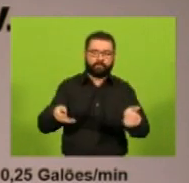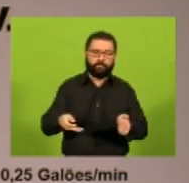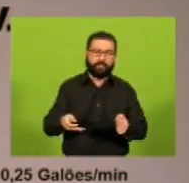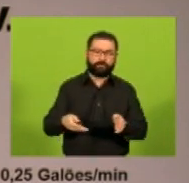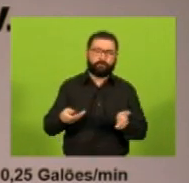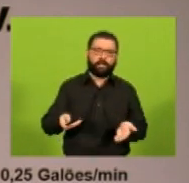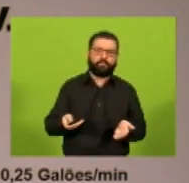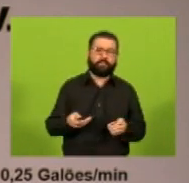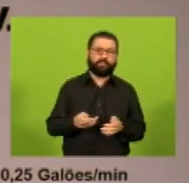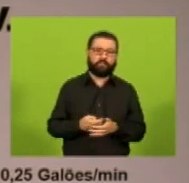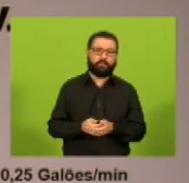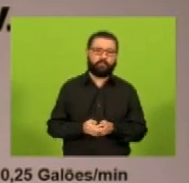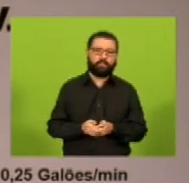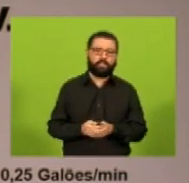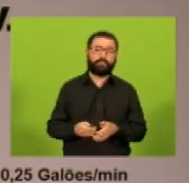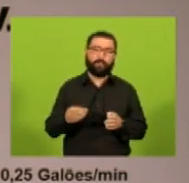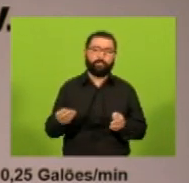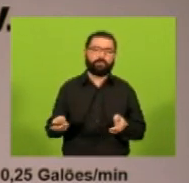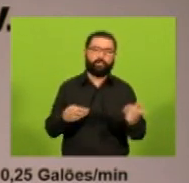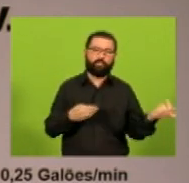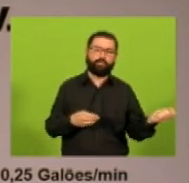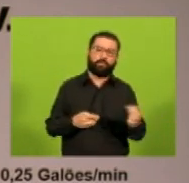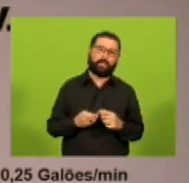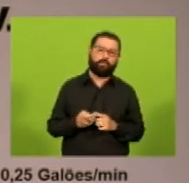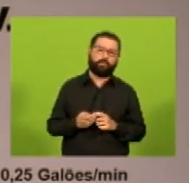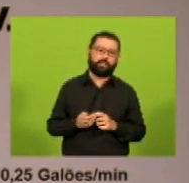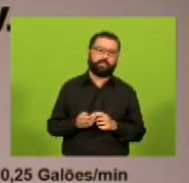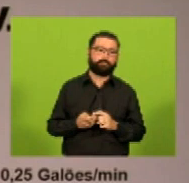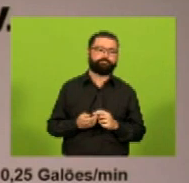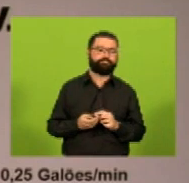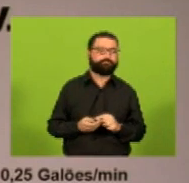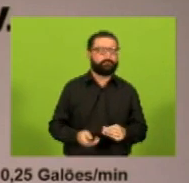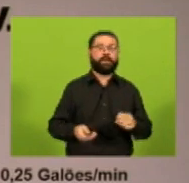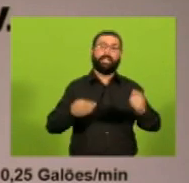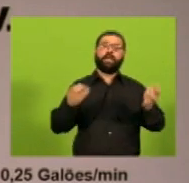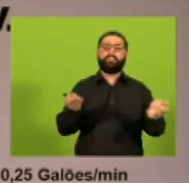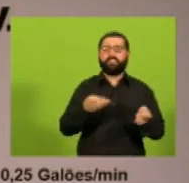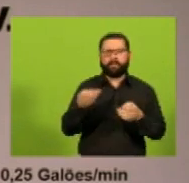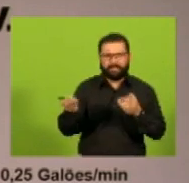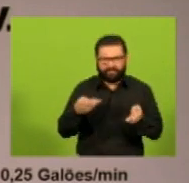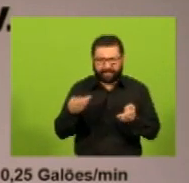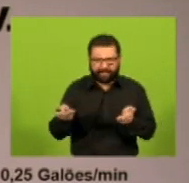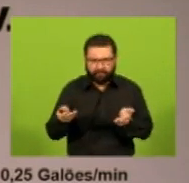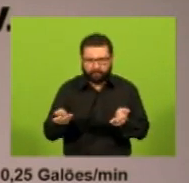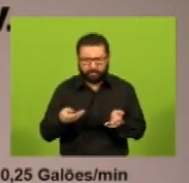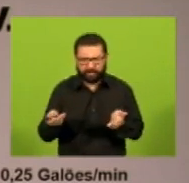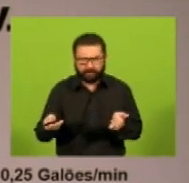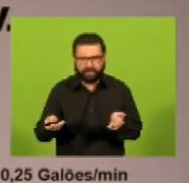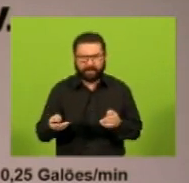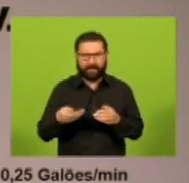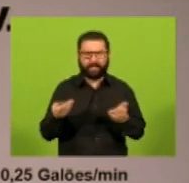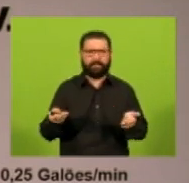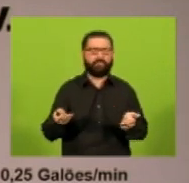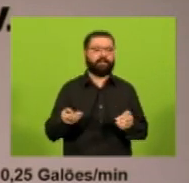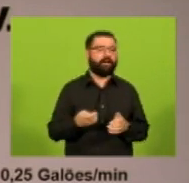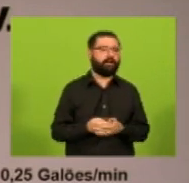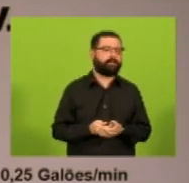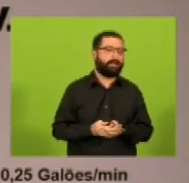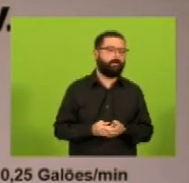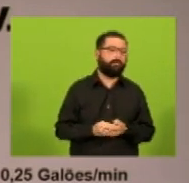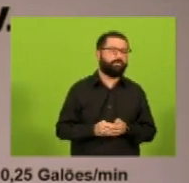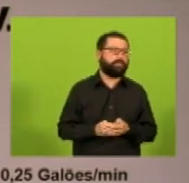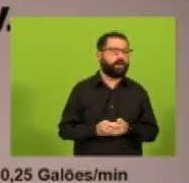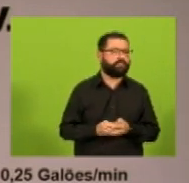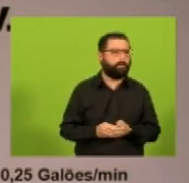jarra, um recipiente com 3,79 litros, é o mesmo volume de um galão americano. Então, é só você fazer a proporçãozinha ali, a regrinha de